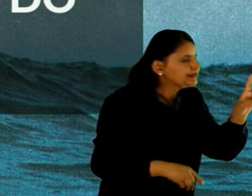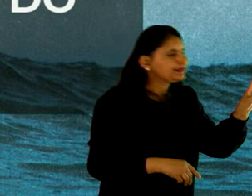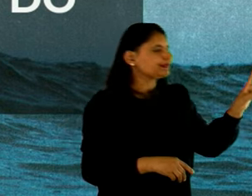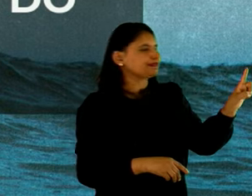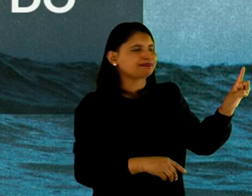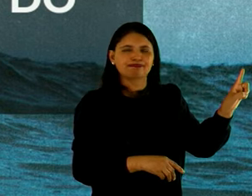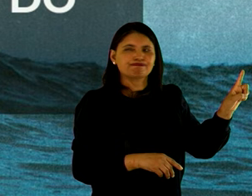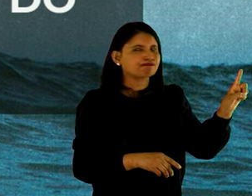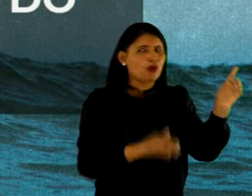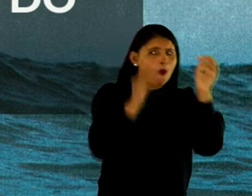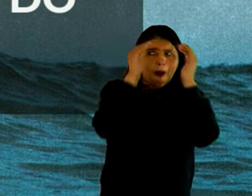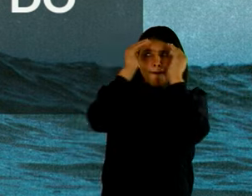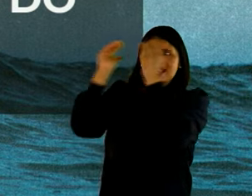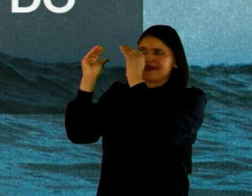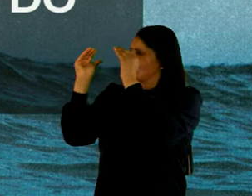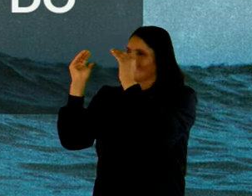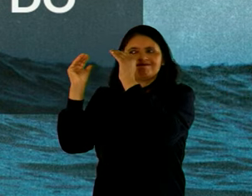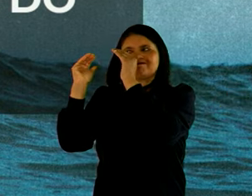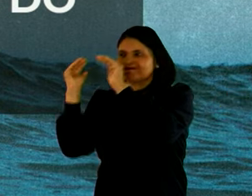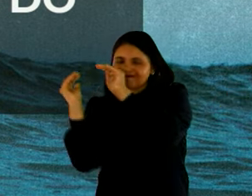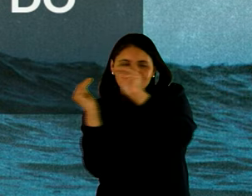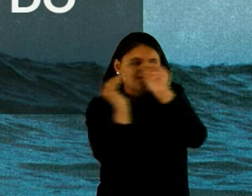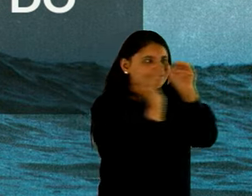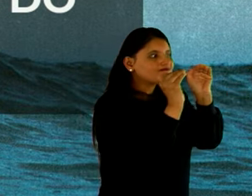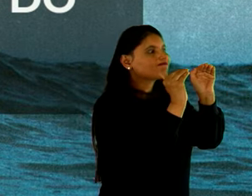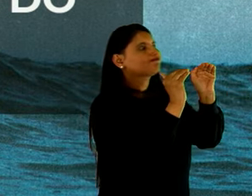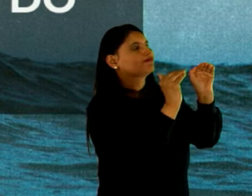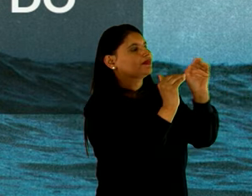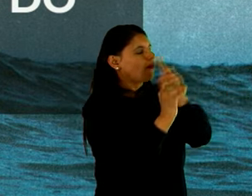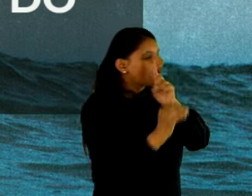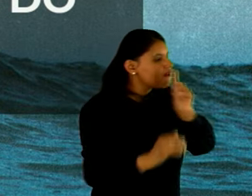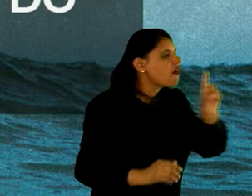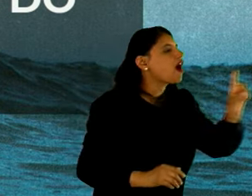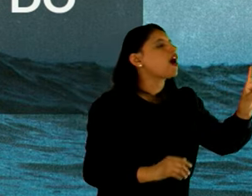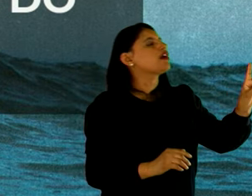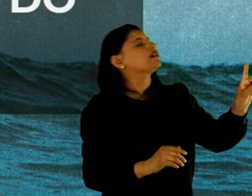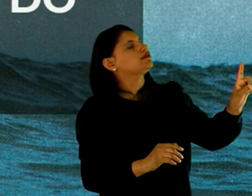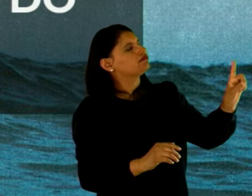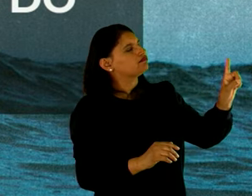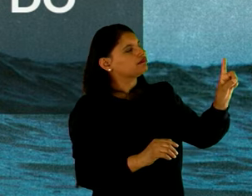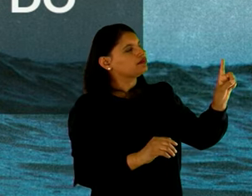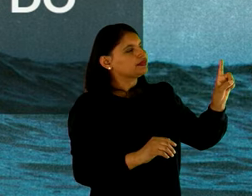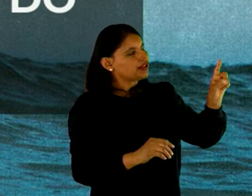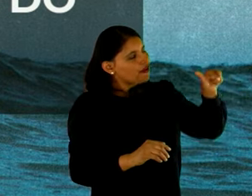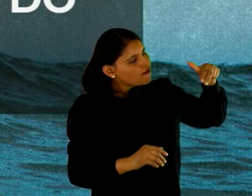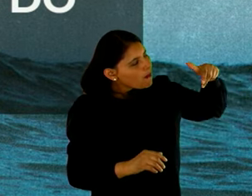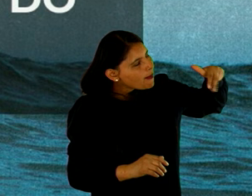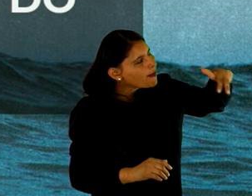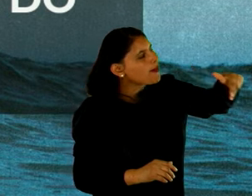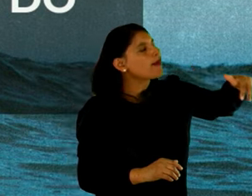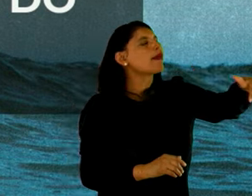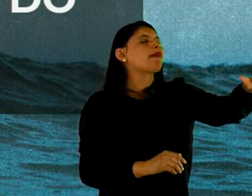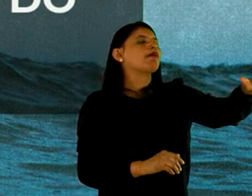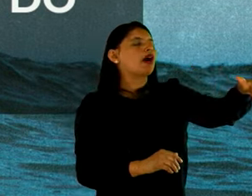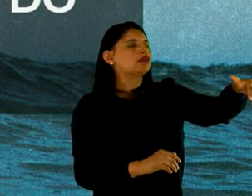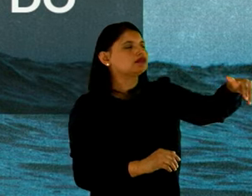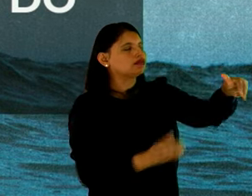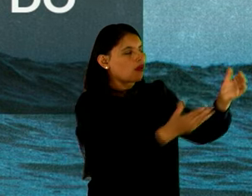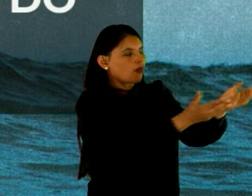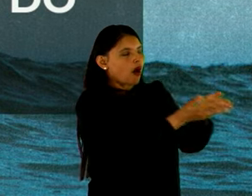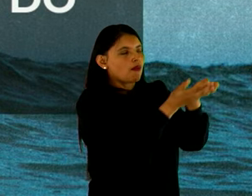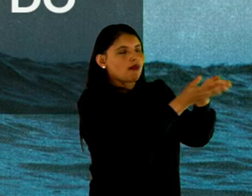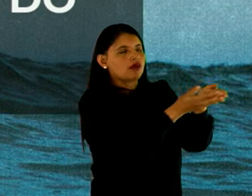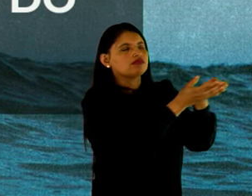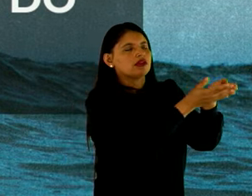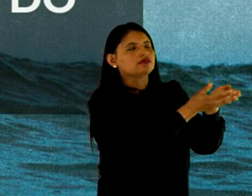irmãos, para Tarces. Era o oposto da onde ele deveria ir. E descendo a Jope, que era um porto, eh,